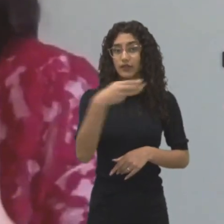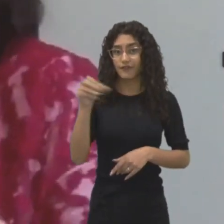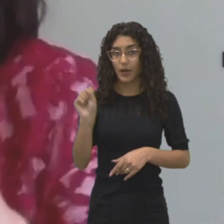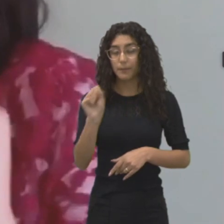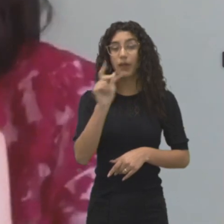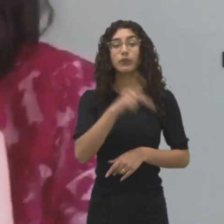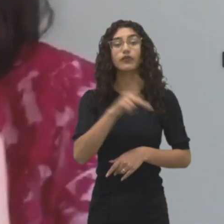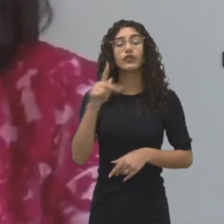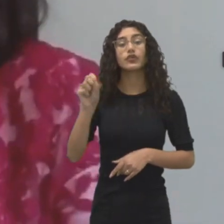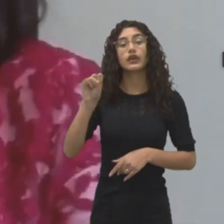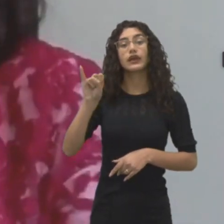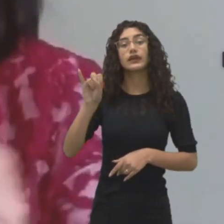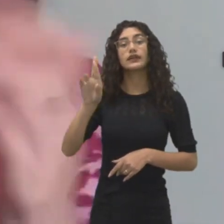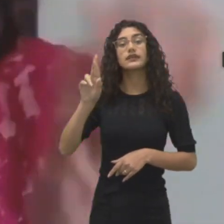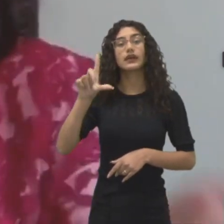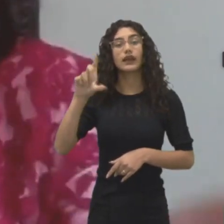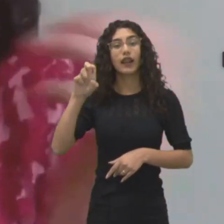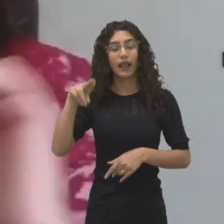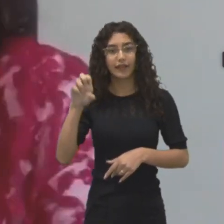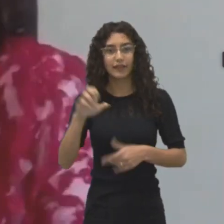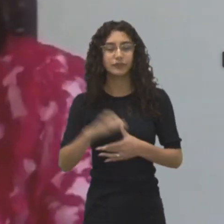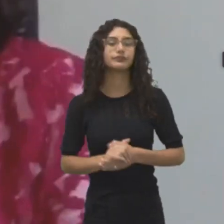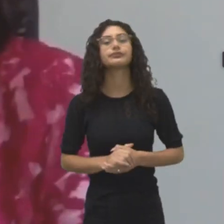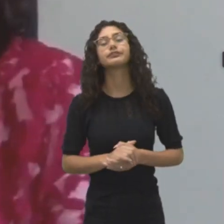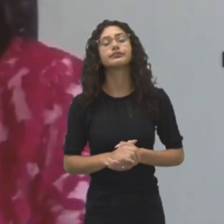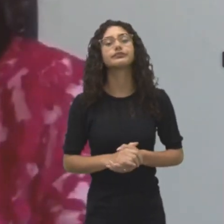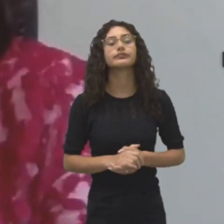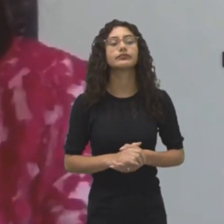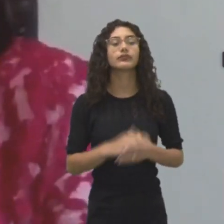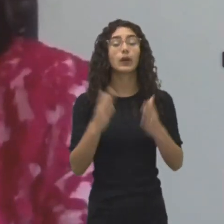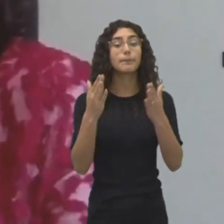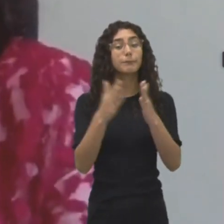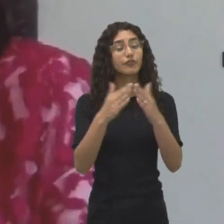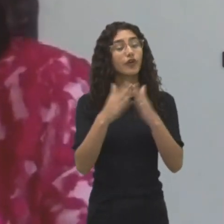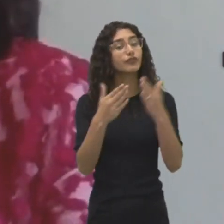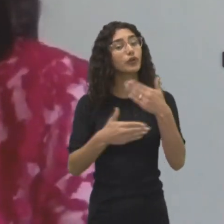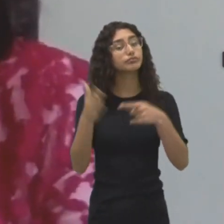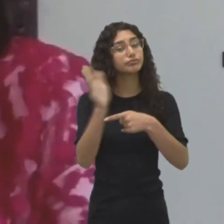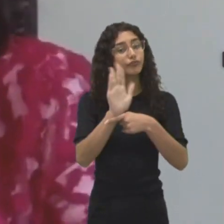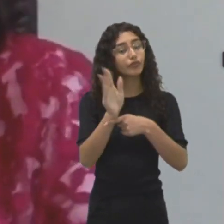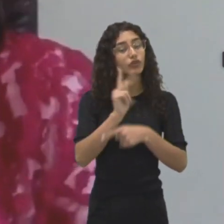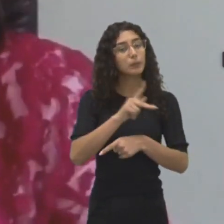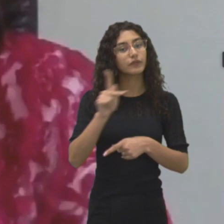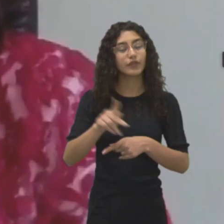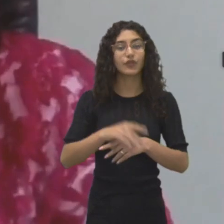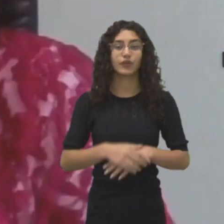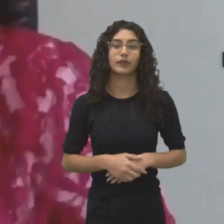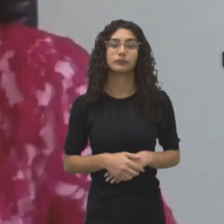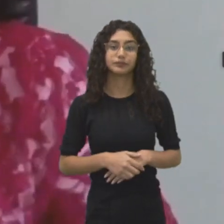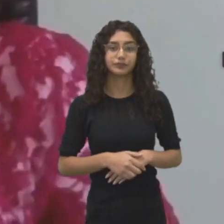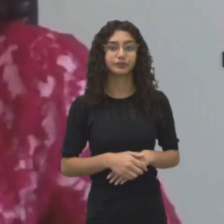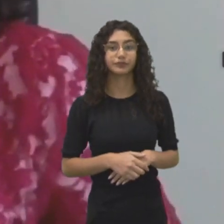professora Silene Cunha. Então, produção, por favor, vídeo da Silene Cunha, narrativas digitais.